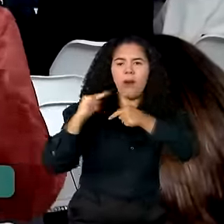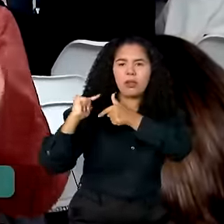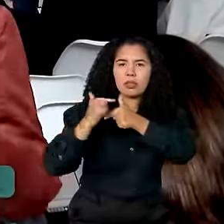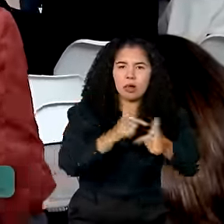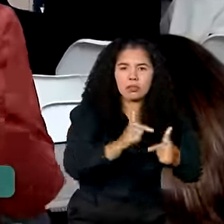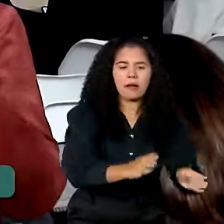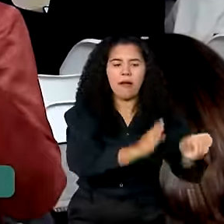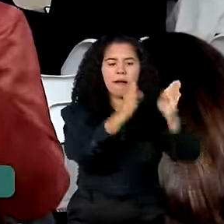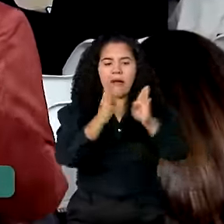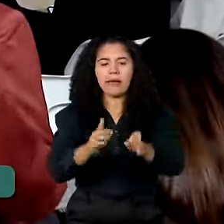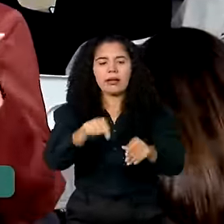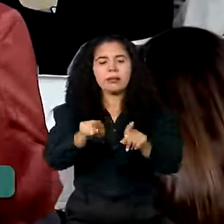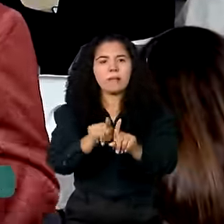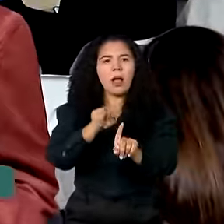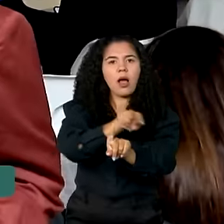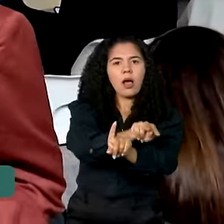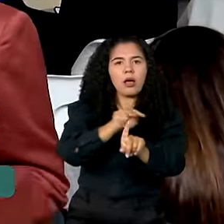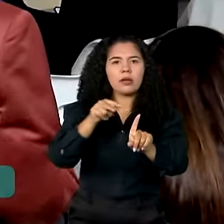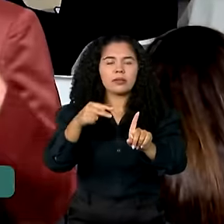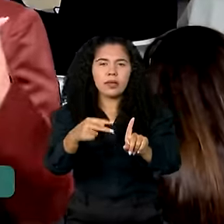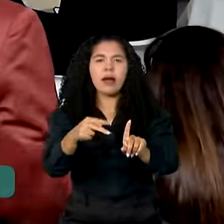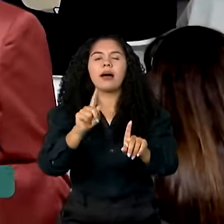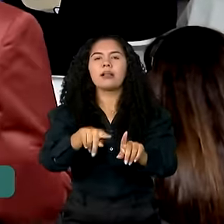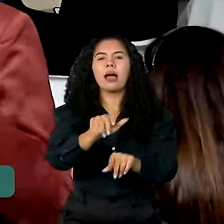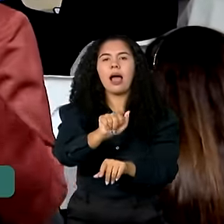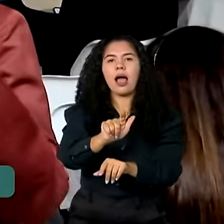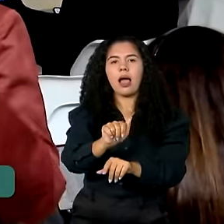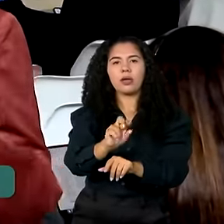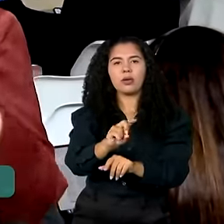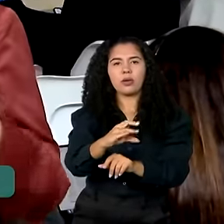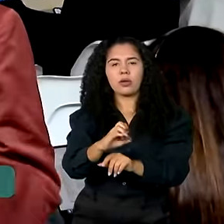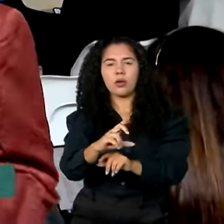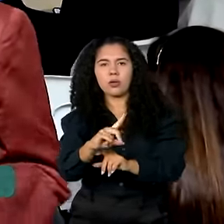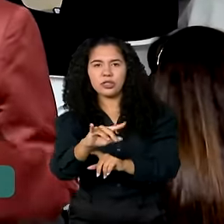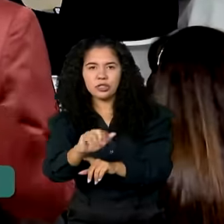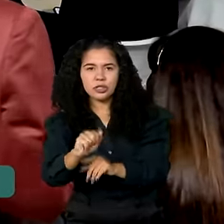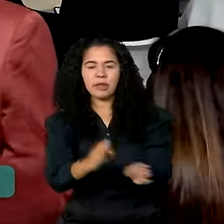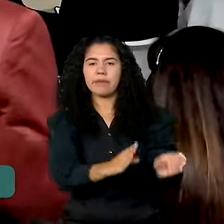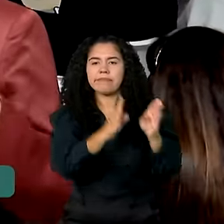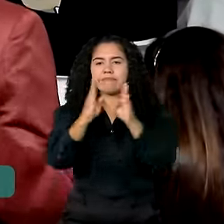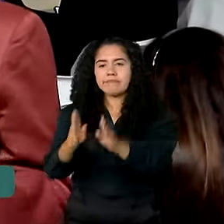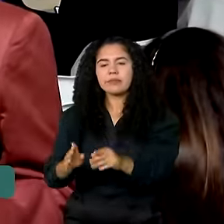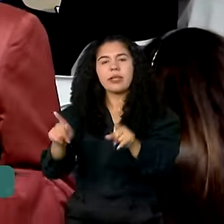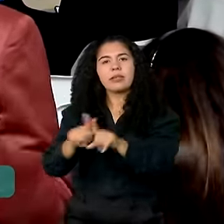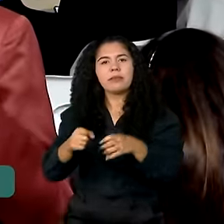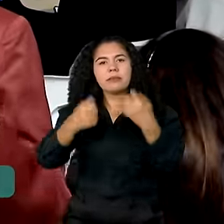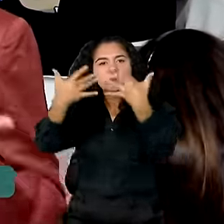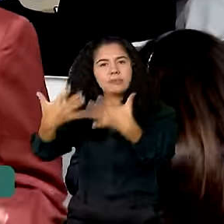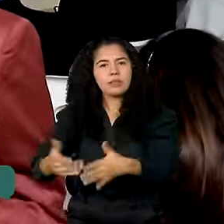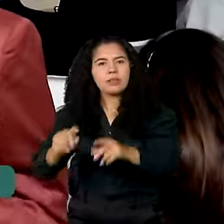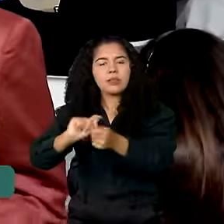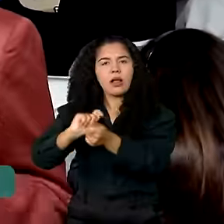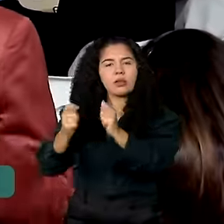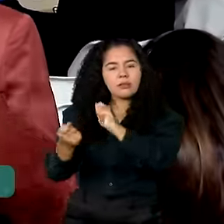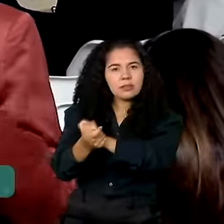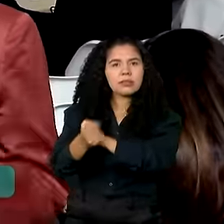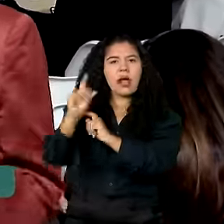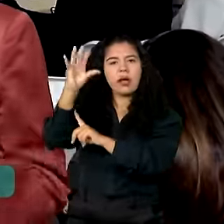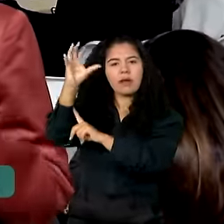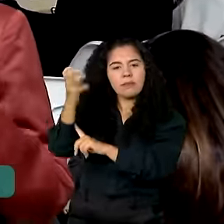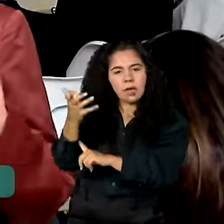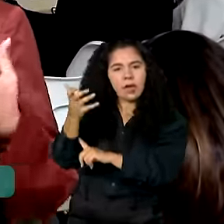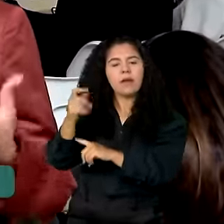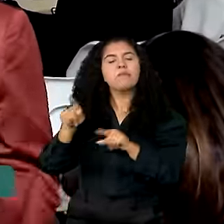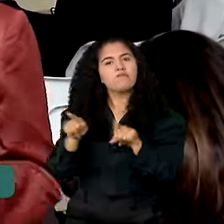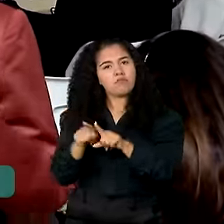a perspectiva da agroecologia urbana, do investimento em políticas públicas nesse sentido, que fala sobre a adaptação climática antirracista, né, da